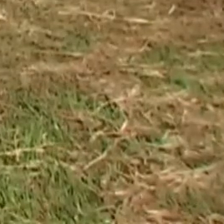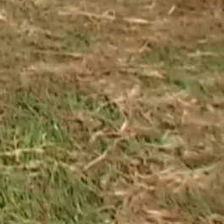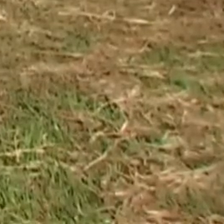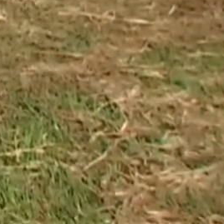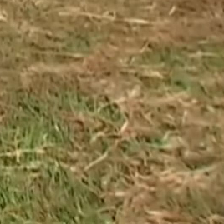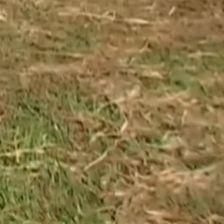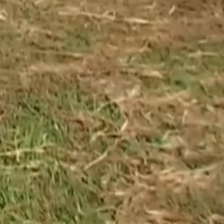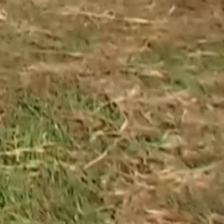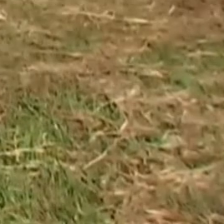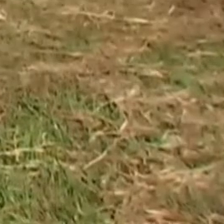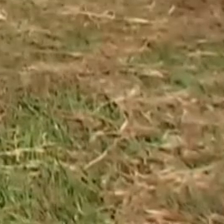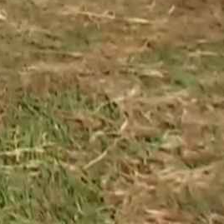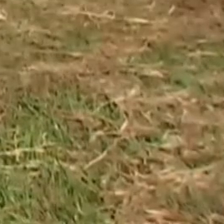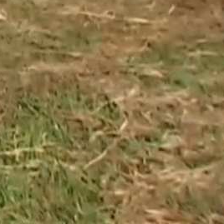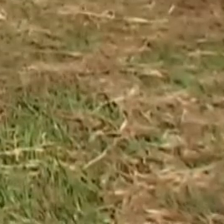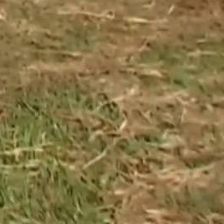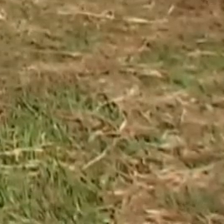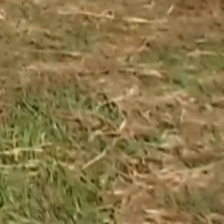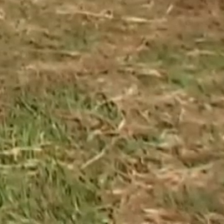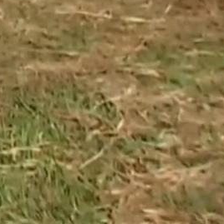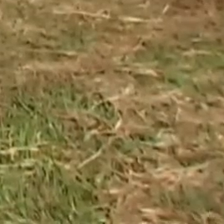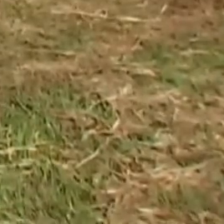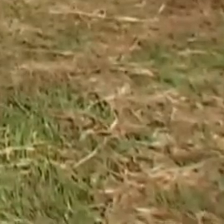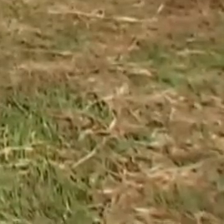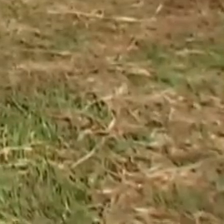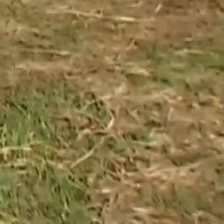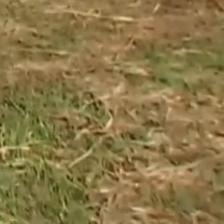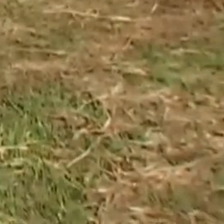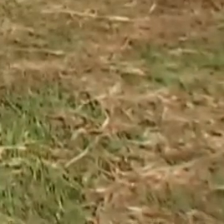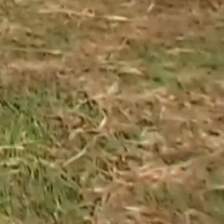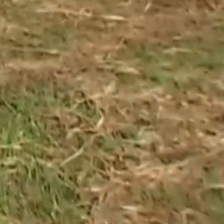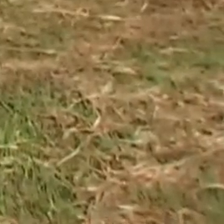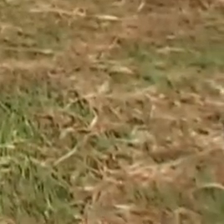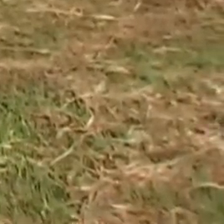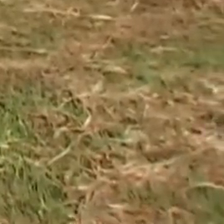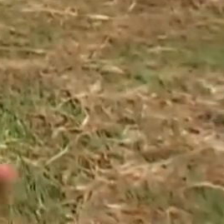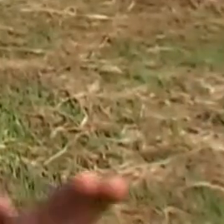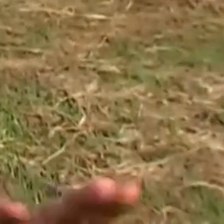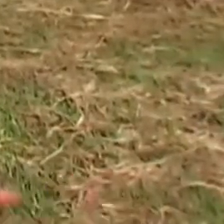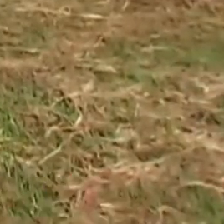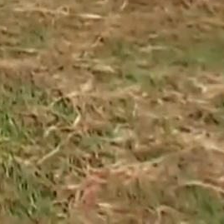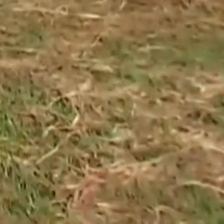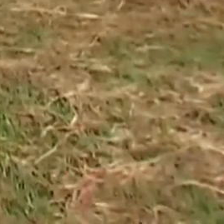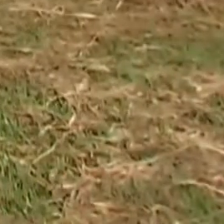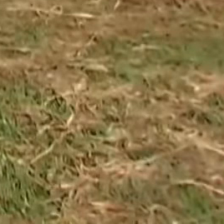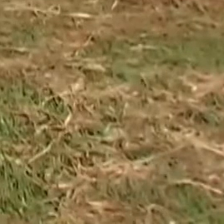botânica. Se você olha um ambiente, você vê os bichinhos, mas planta é um fundo verde lá que